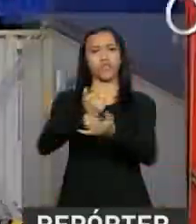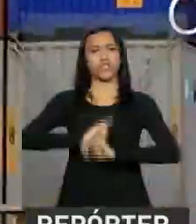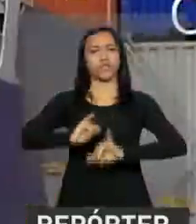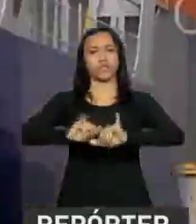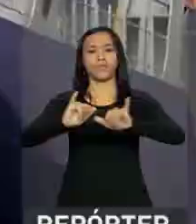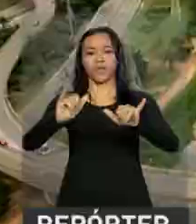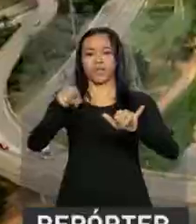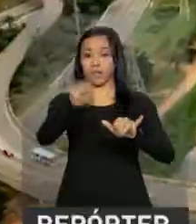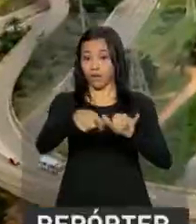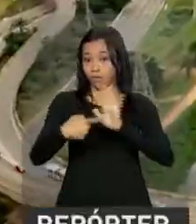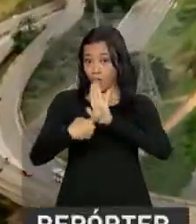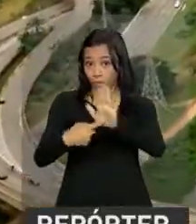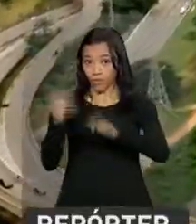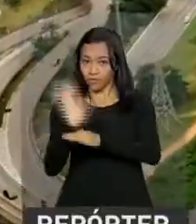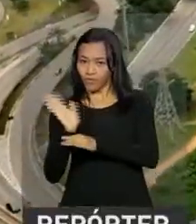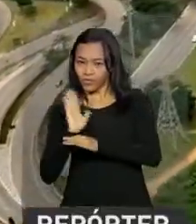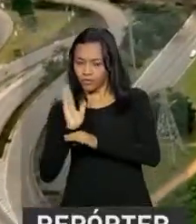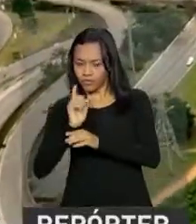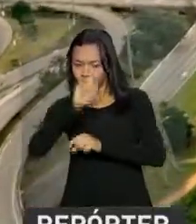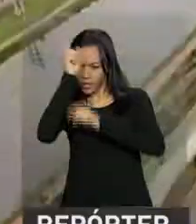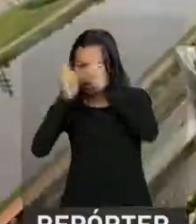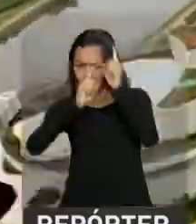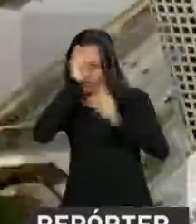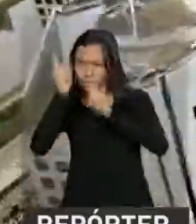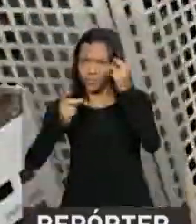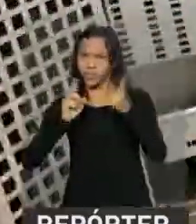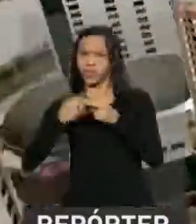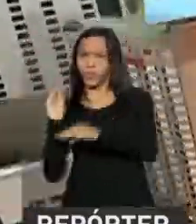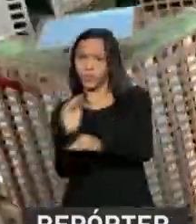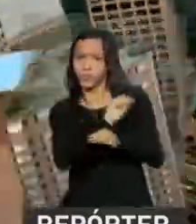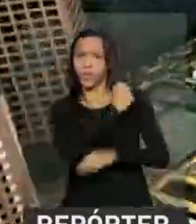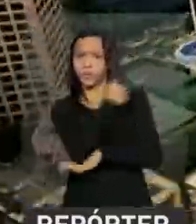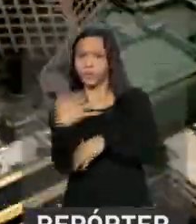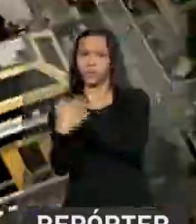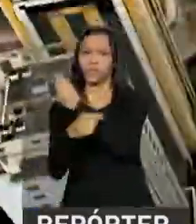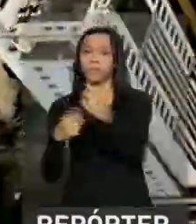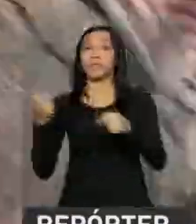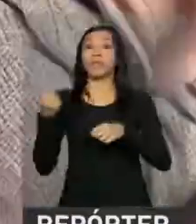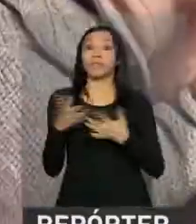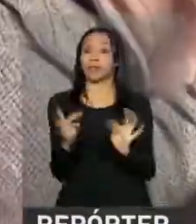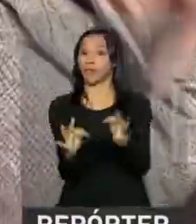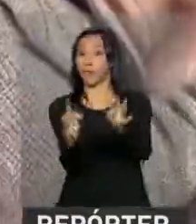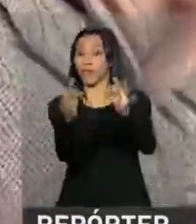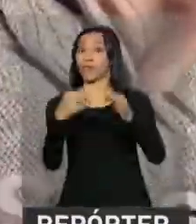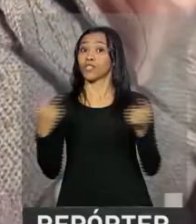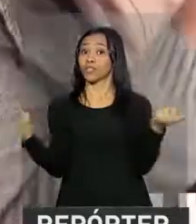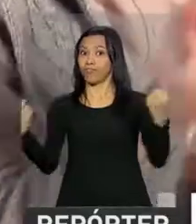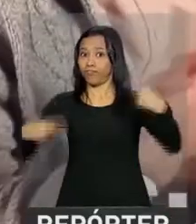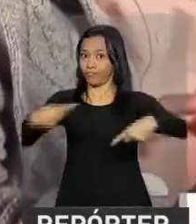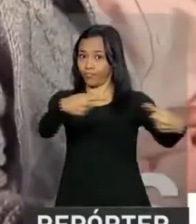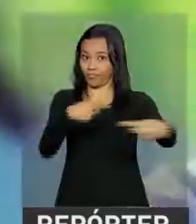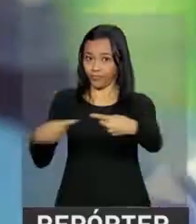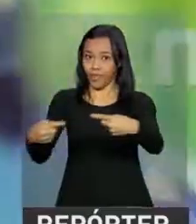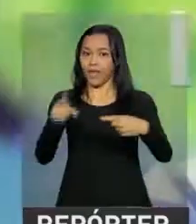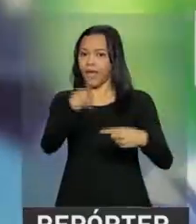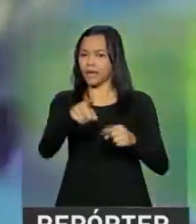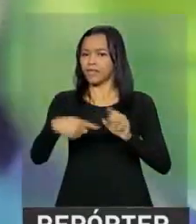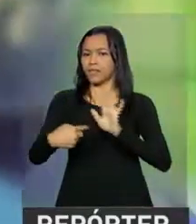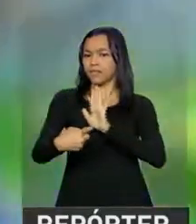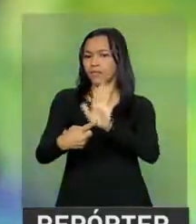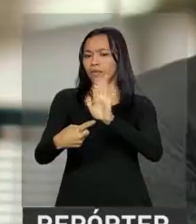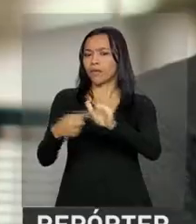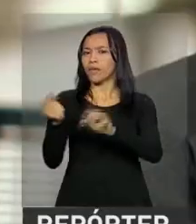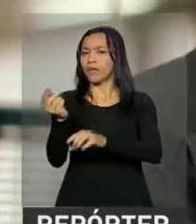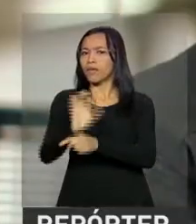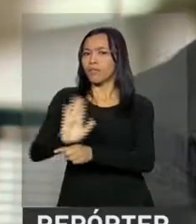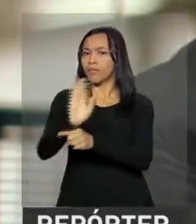que em vídeo mostra um país criativo, sustentável, tecnológico e competitivo. A campanha será veiculada